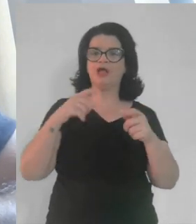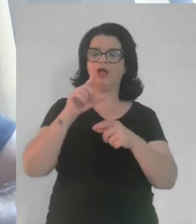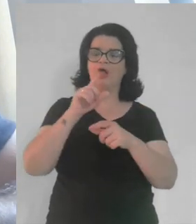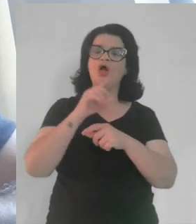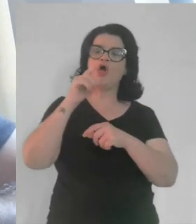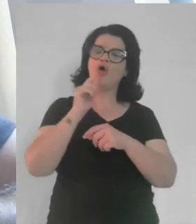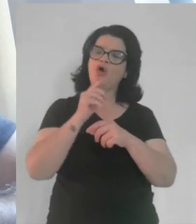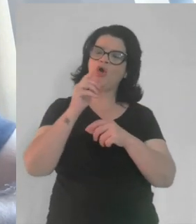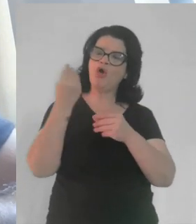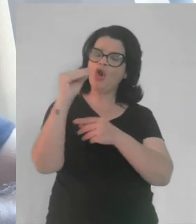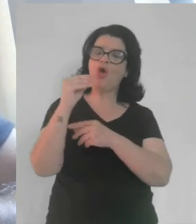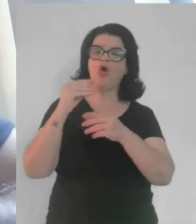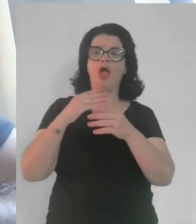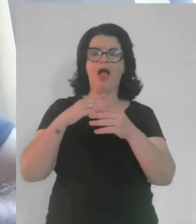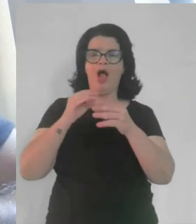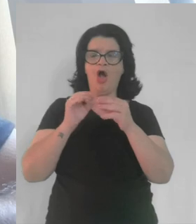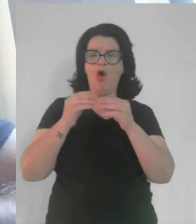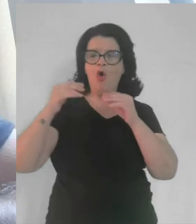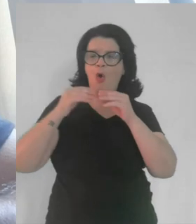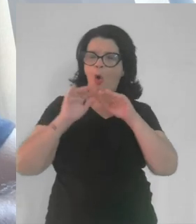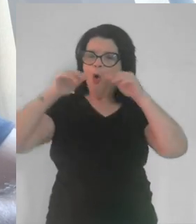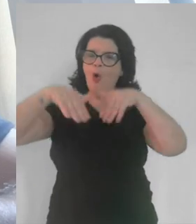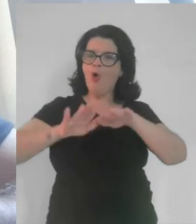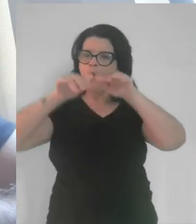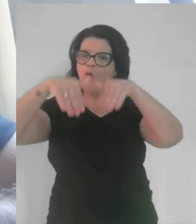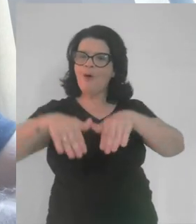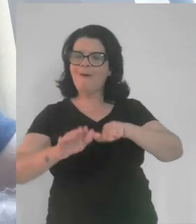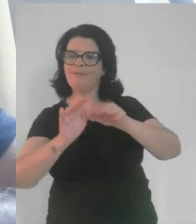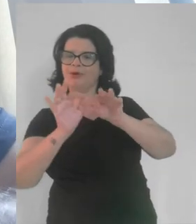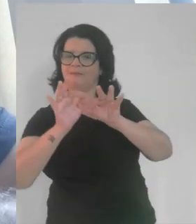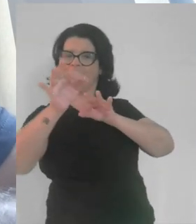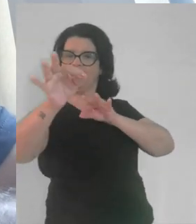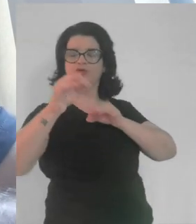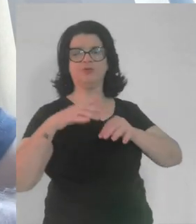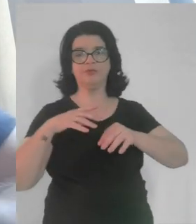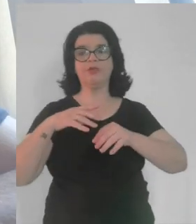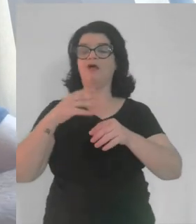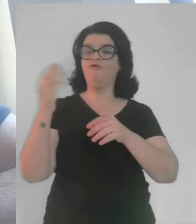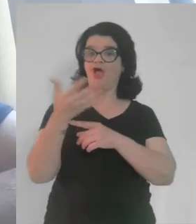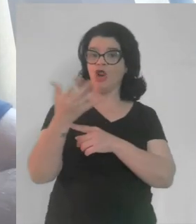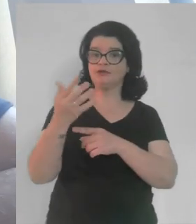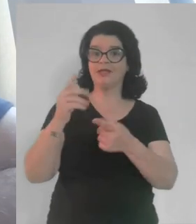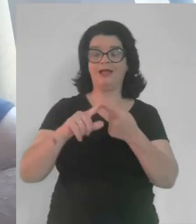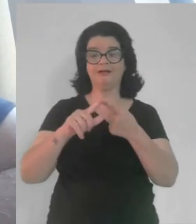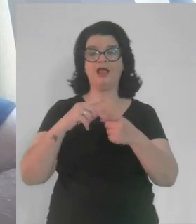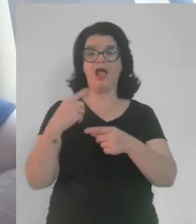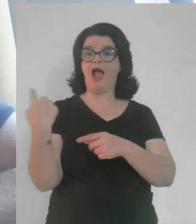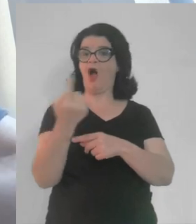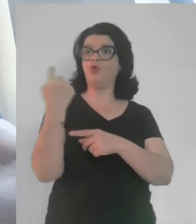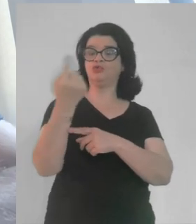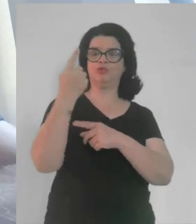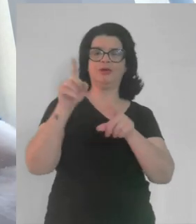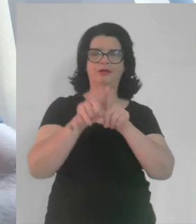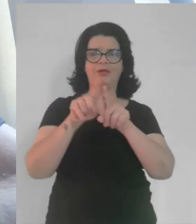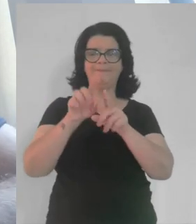de onda, coloca velocidade, coloca altura e coloca período